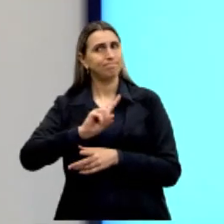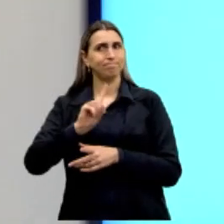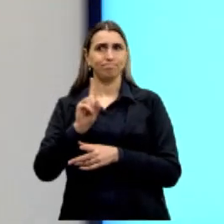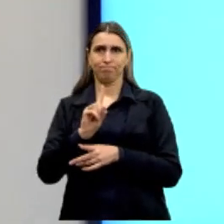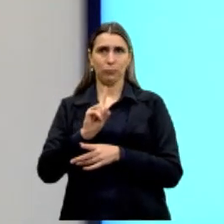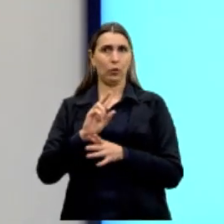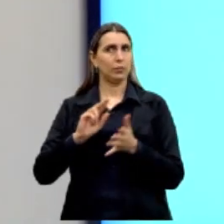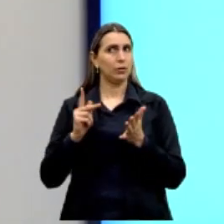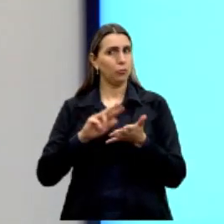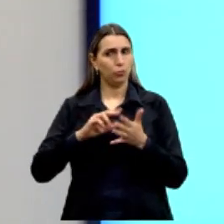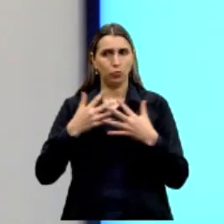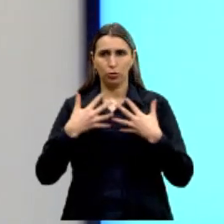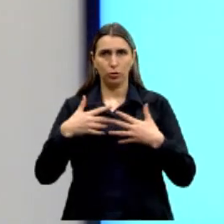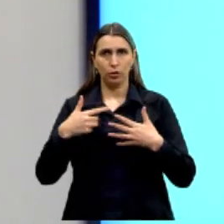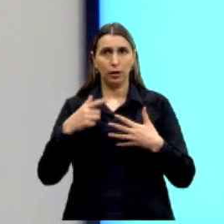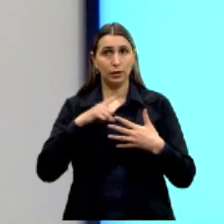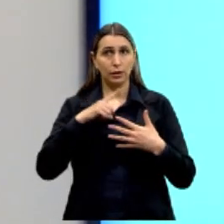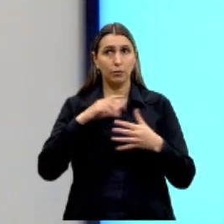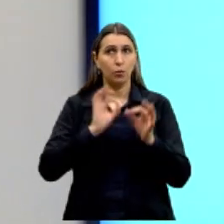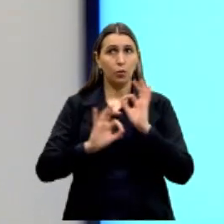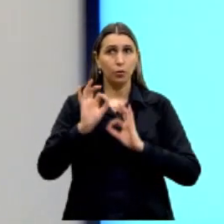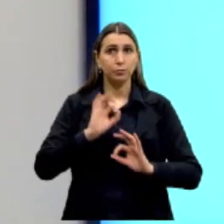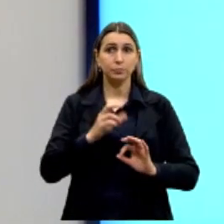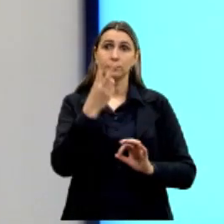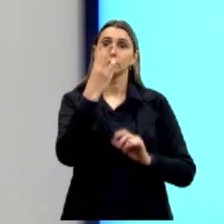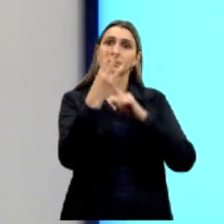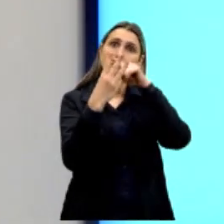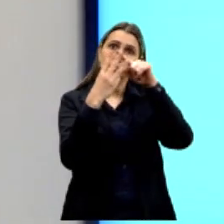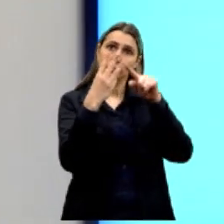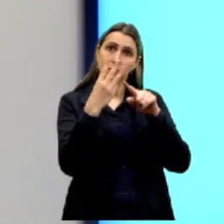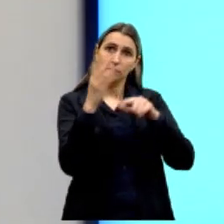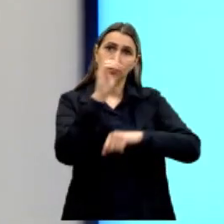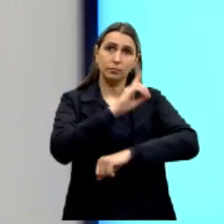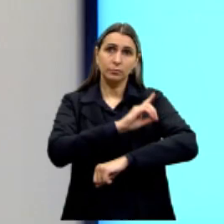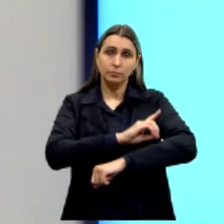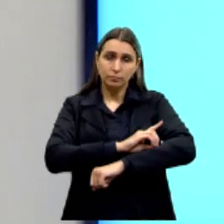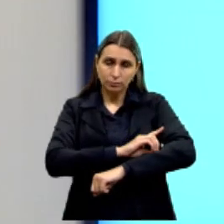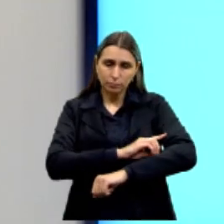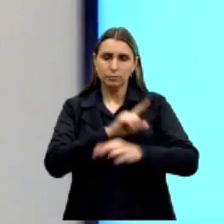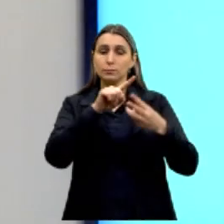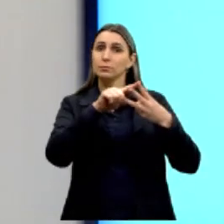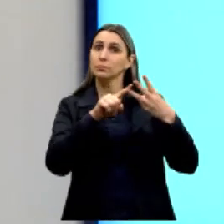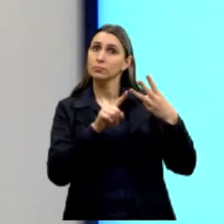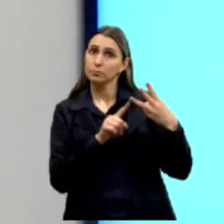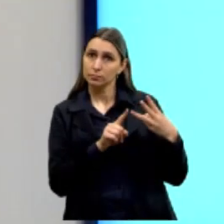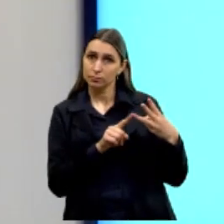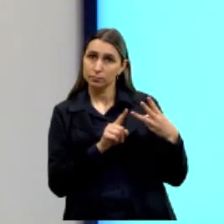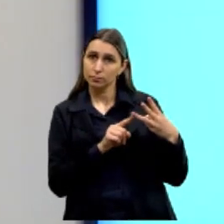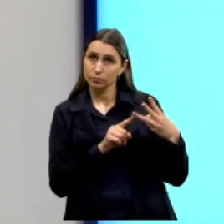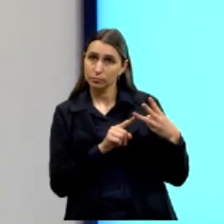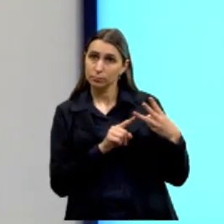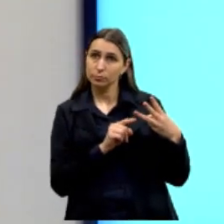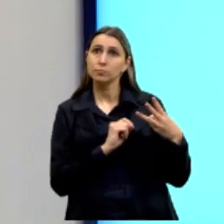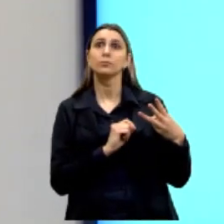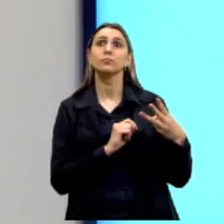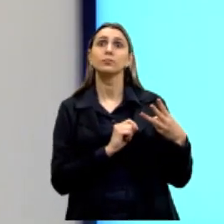tá ela teve uma programação de 3 dias e foram três dias